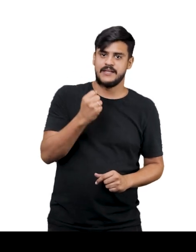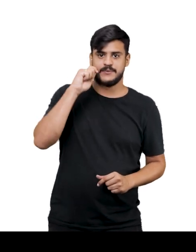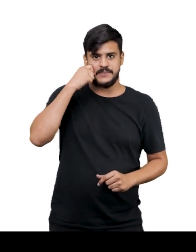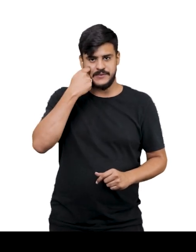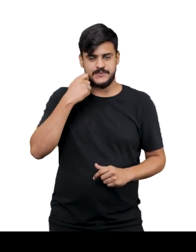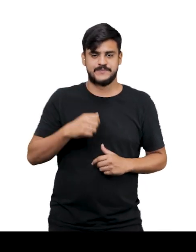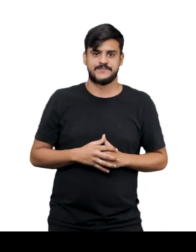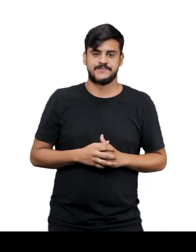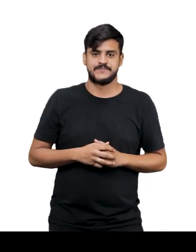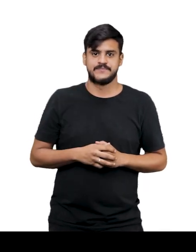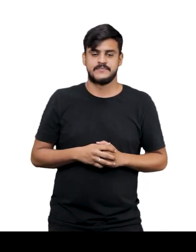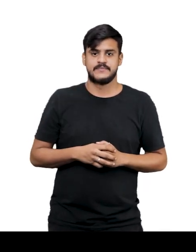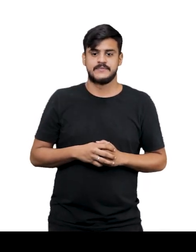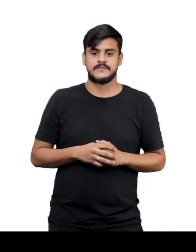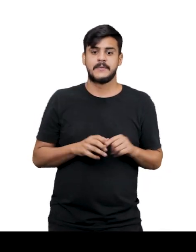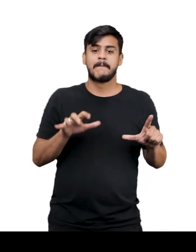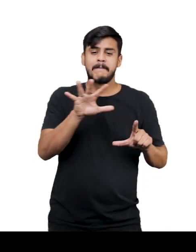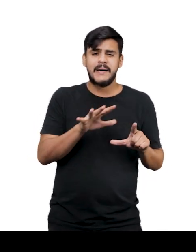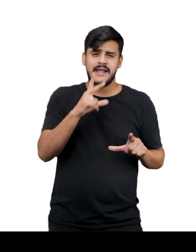branco.